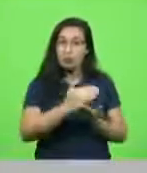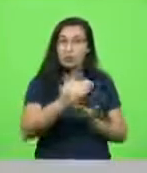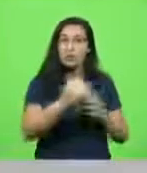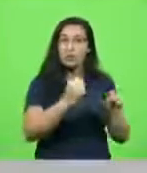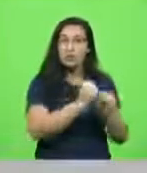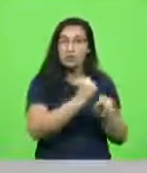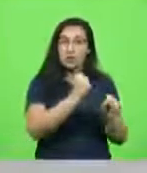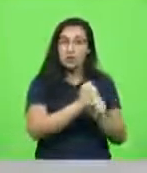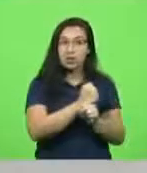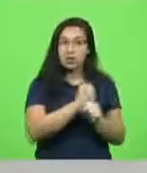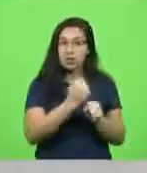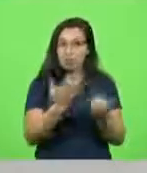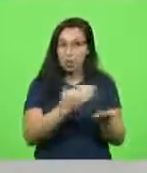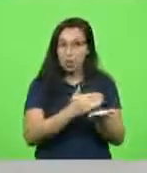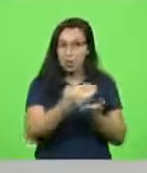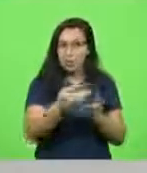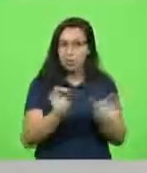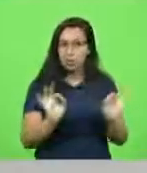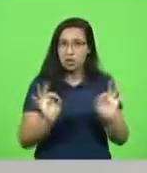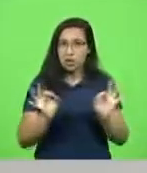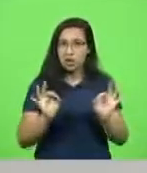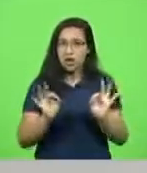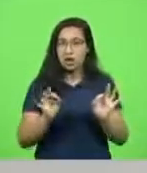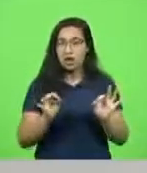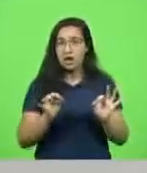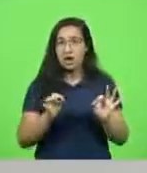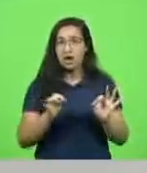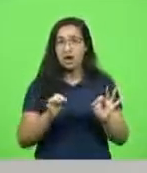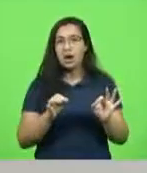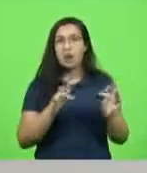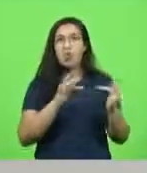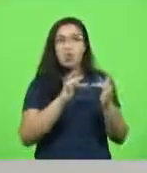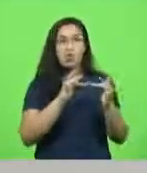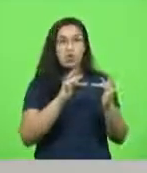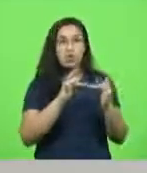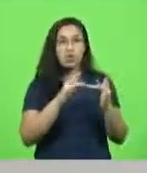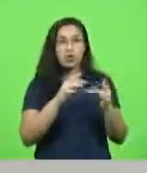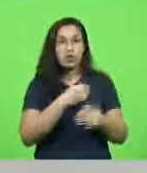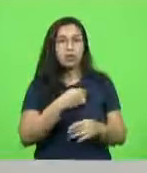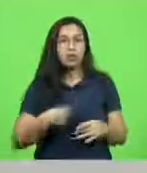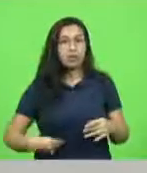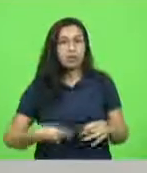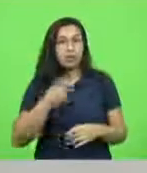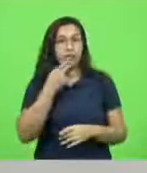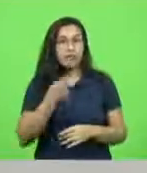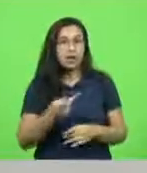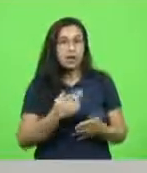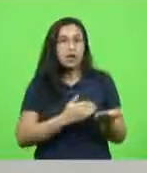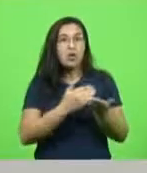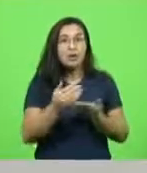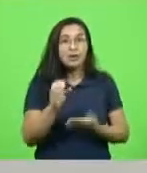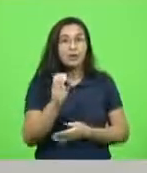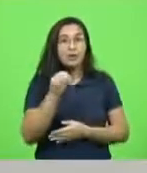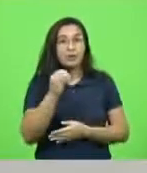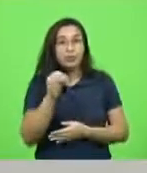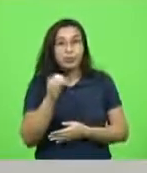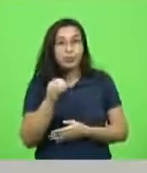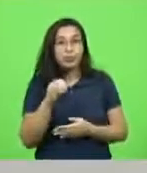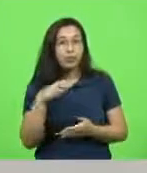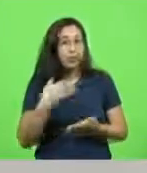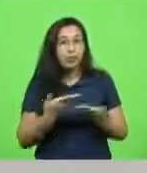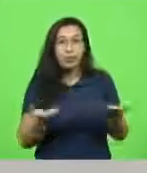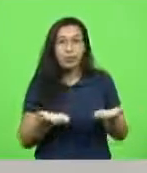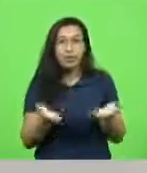entrar em contato com Ministério que comessaria Deputado Laércio e outubro até hoje não começou